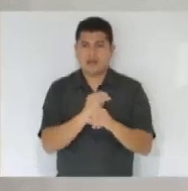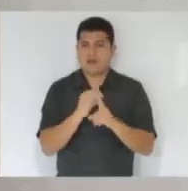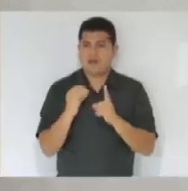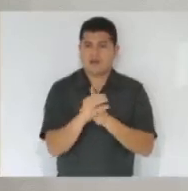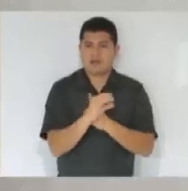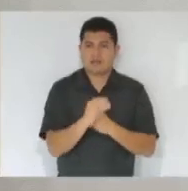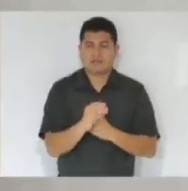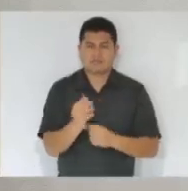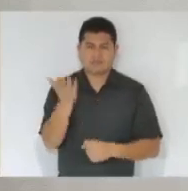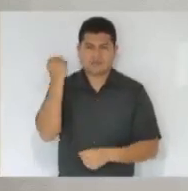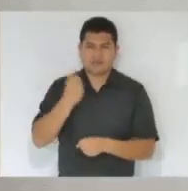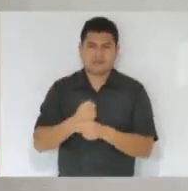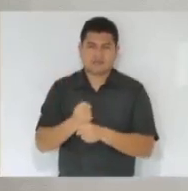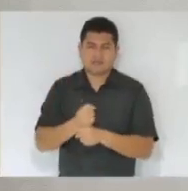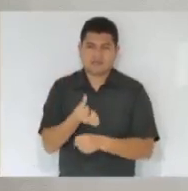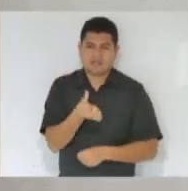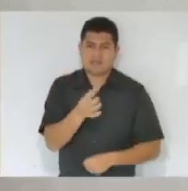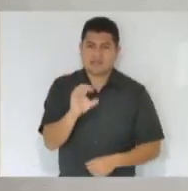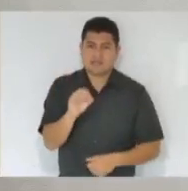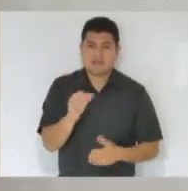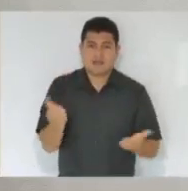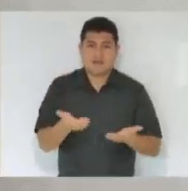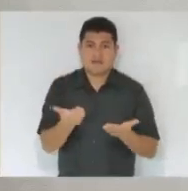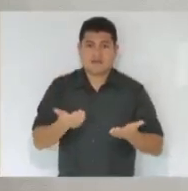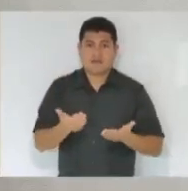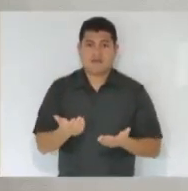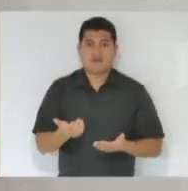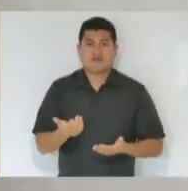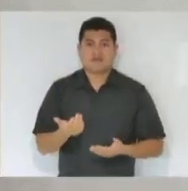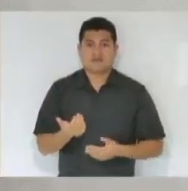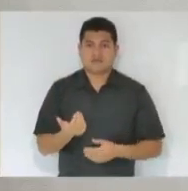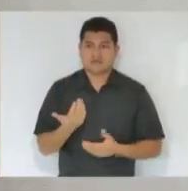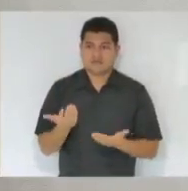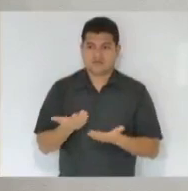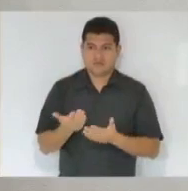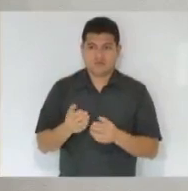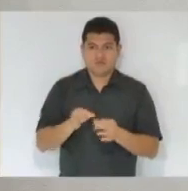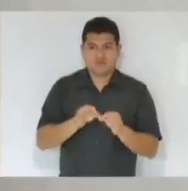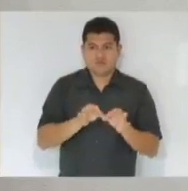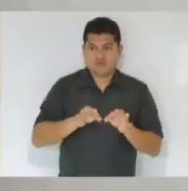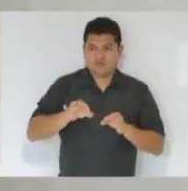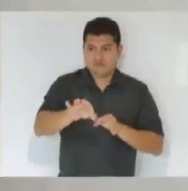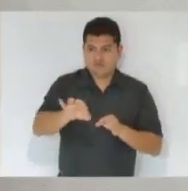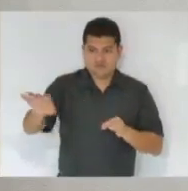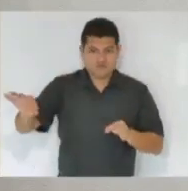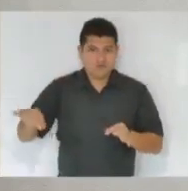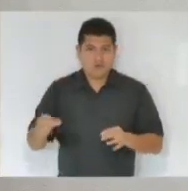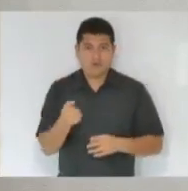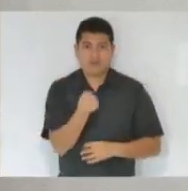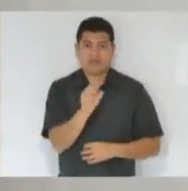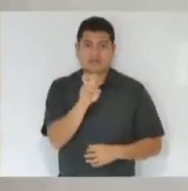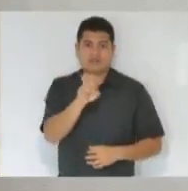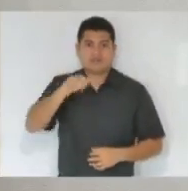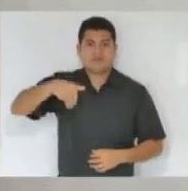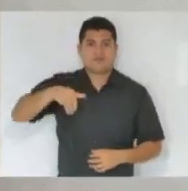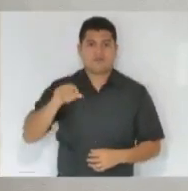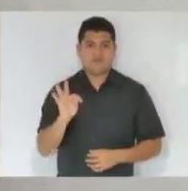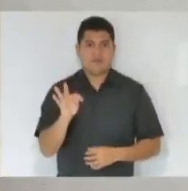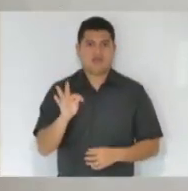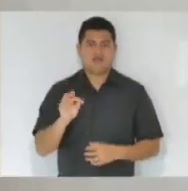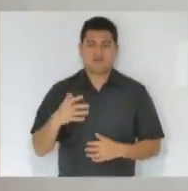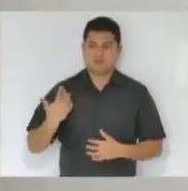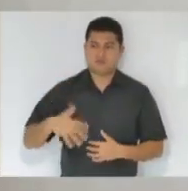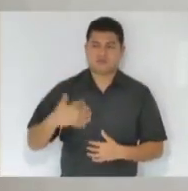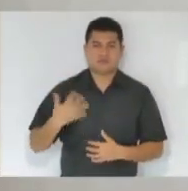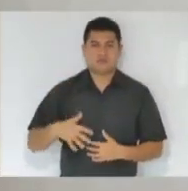anos. Agora, foi um bolo de 85 metros. E, na época, a Sadia, hoje